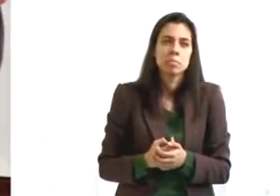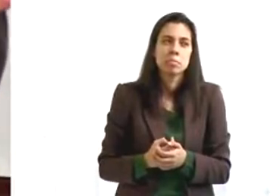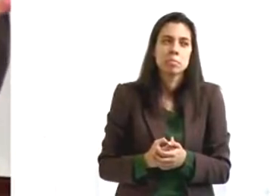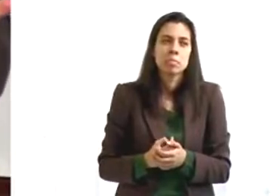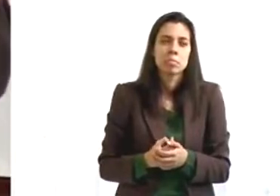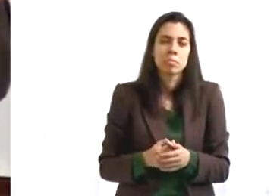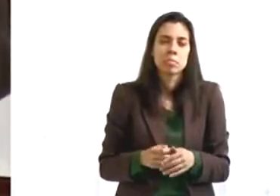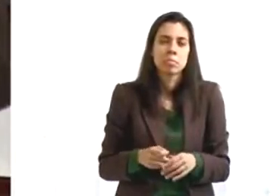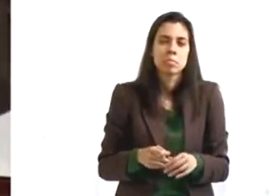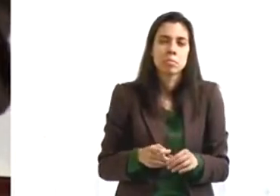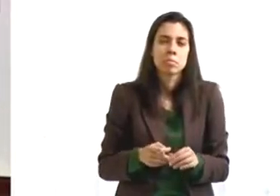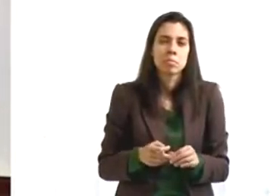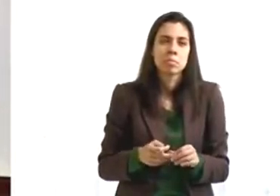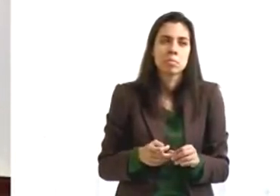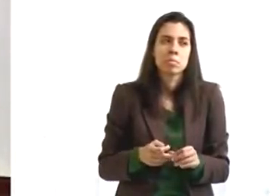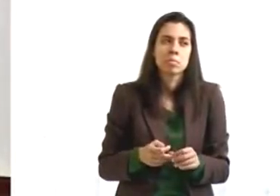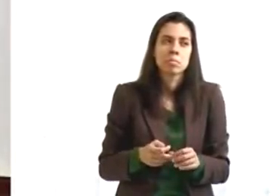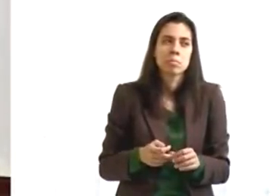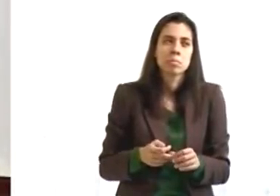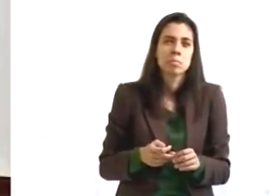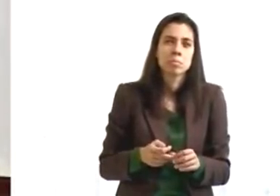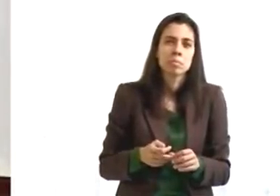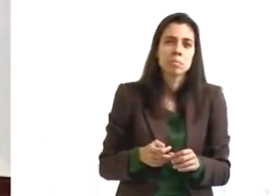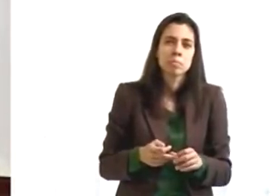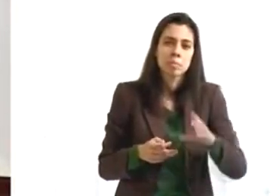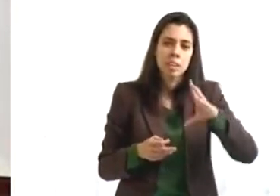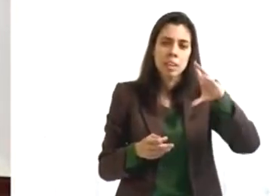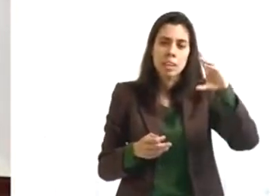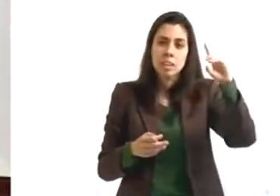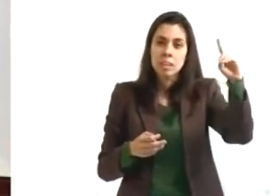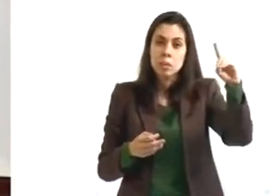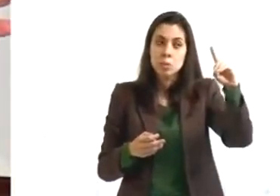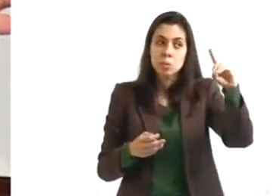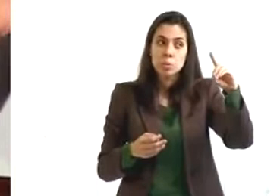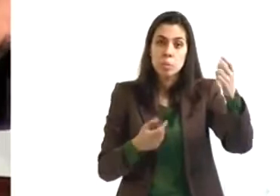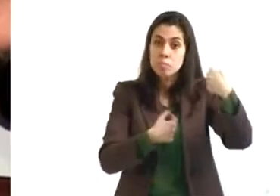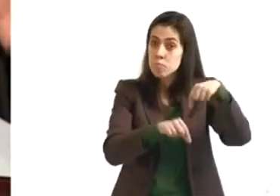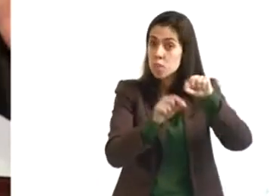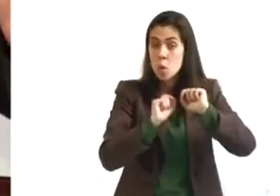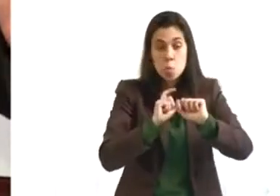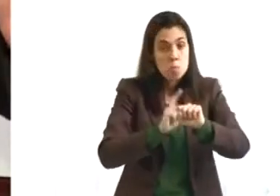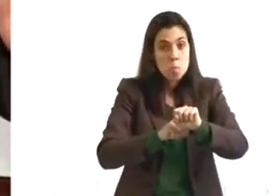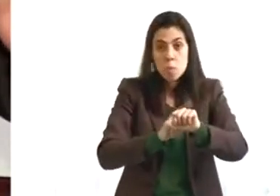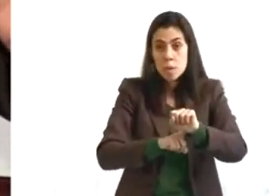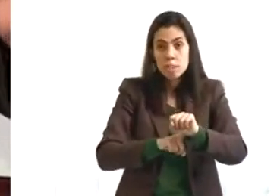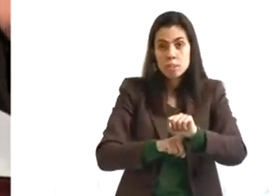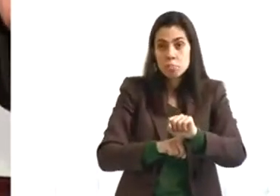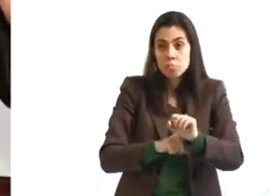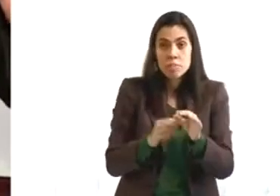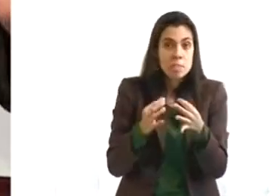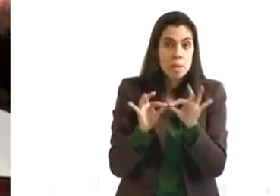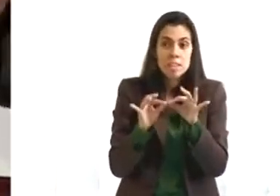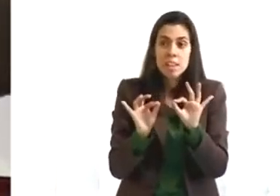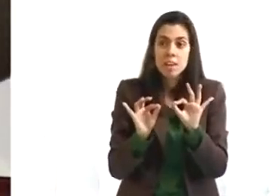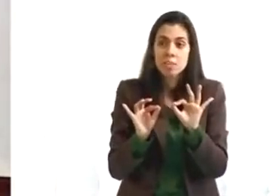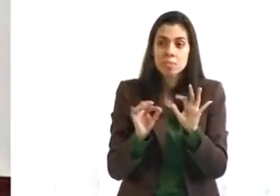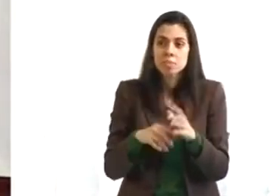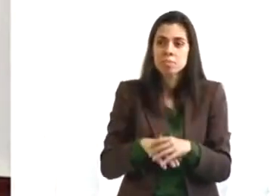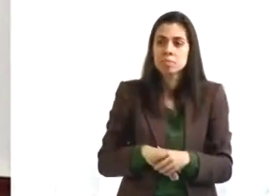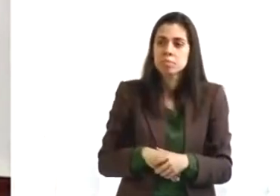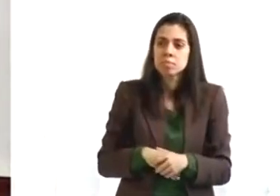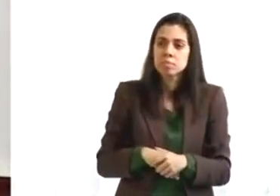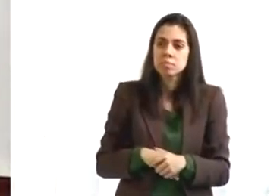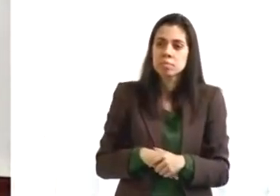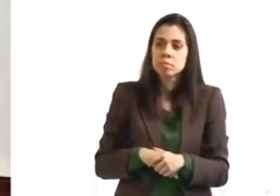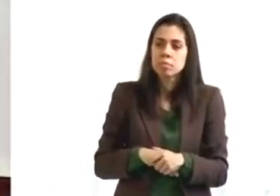para você, mas às vezes é assim, irmãos, as oportunidades que Deus nos dá são diversas. De repente agora Filipe